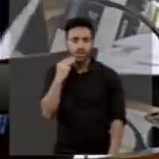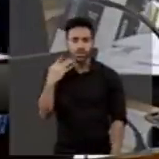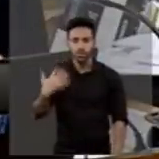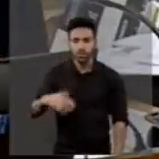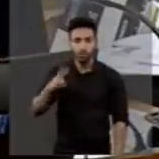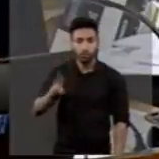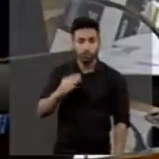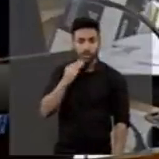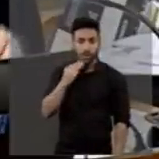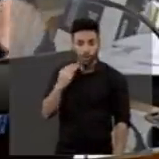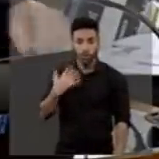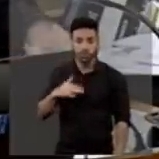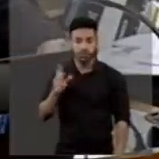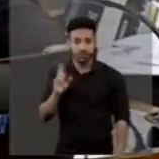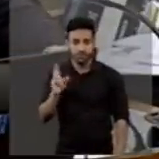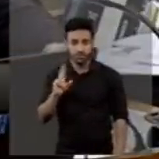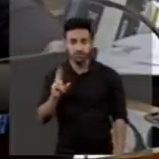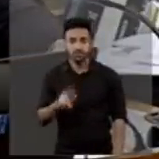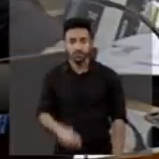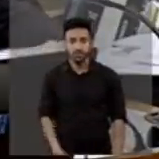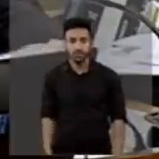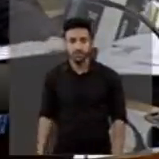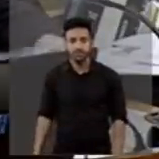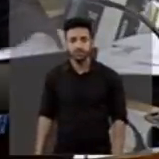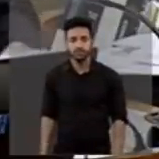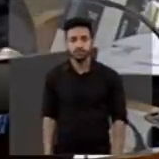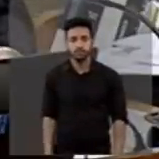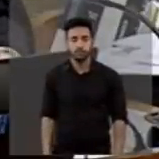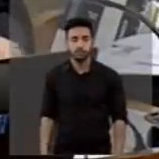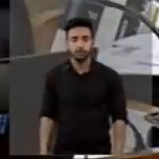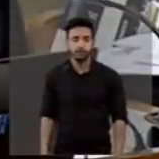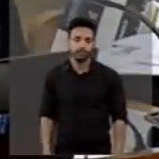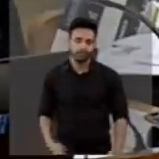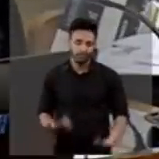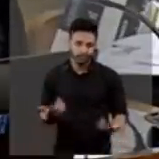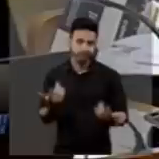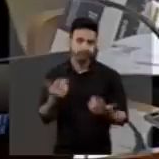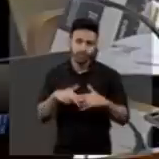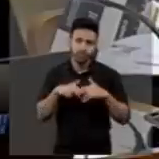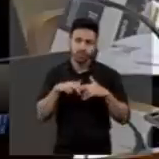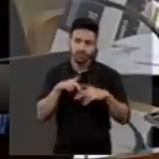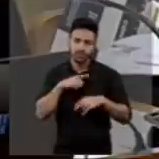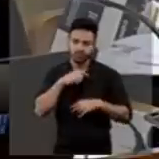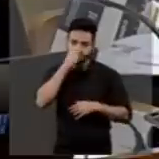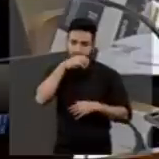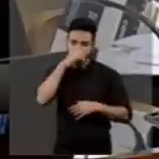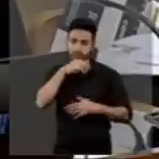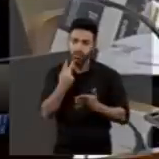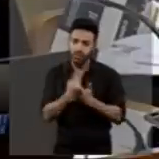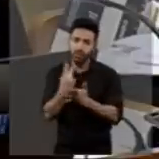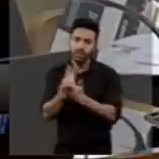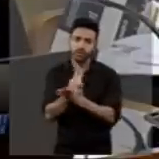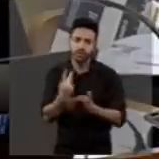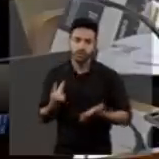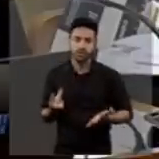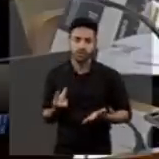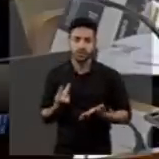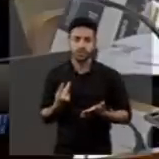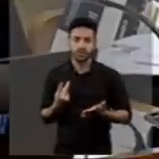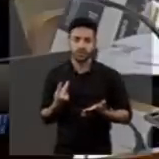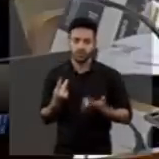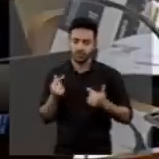de reais. Então, obviamente, há algo errado no